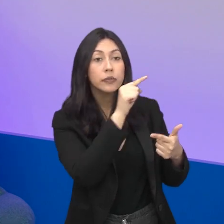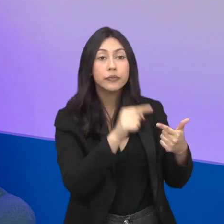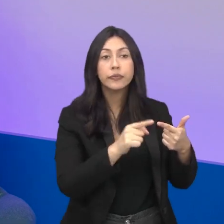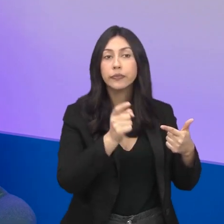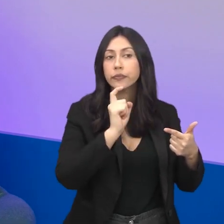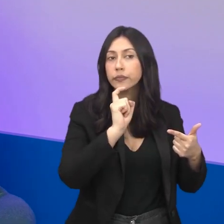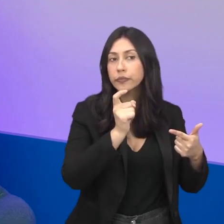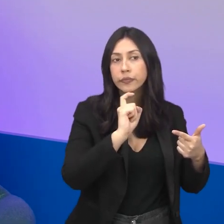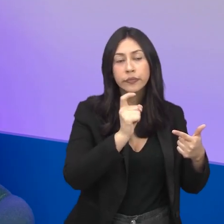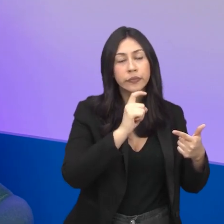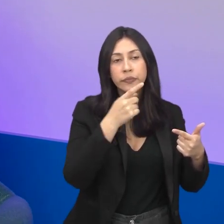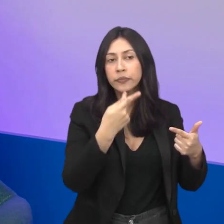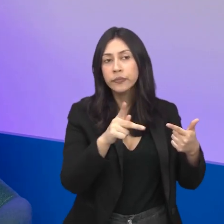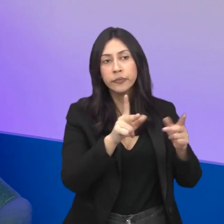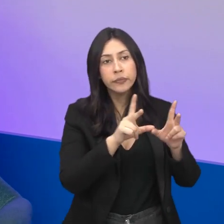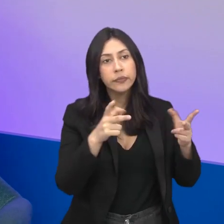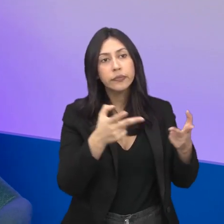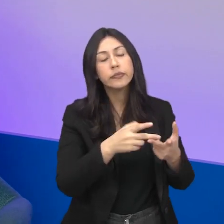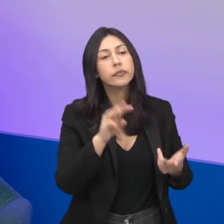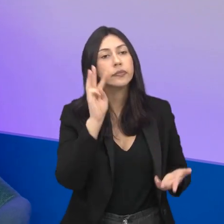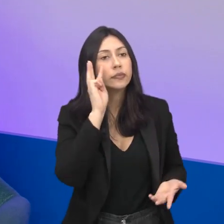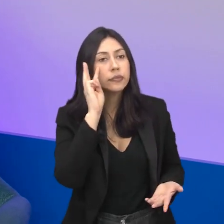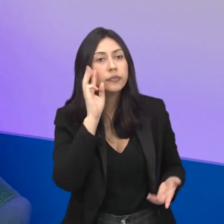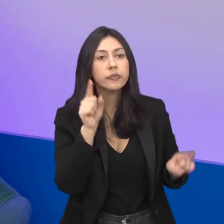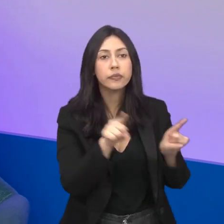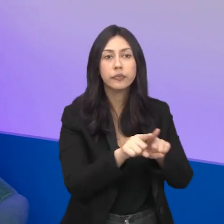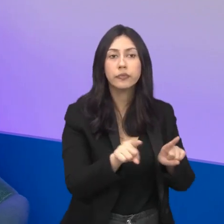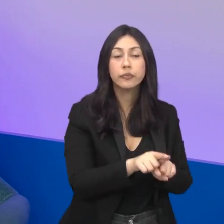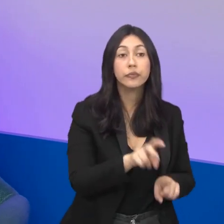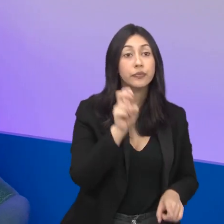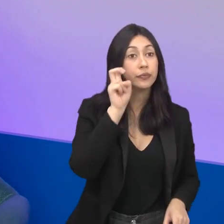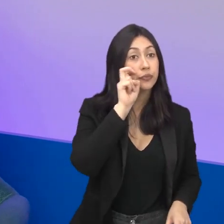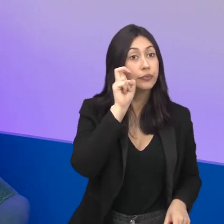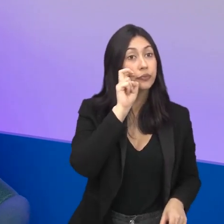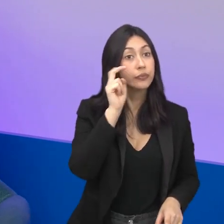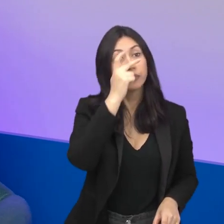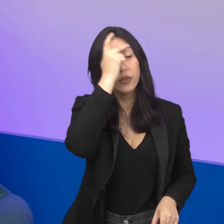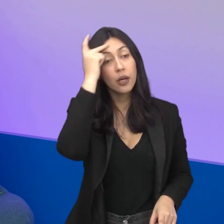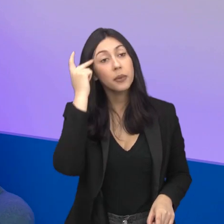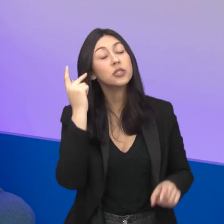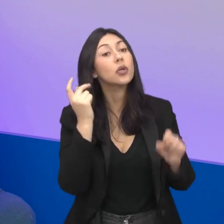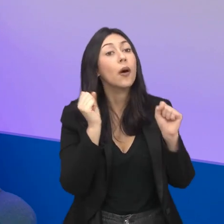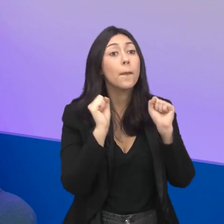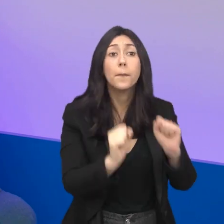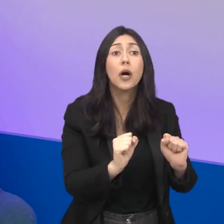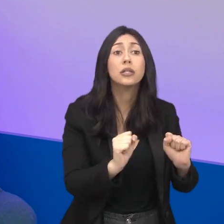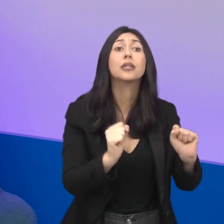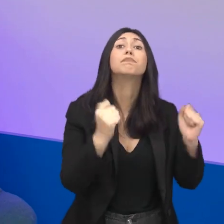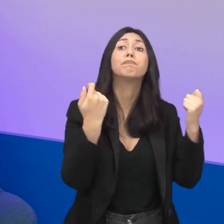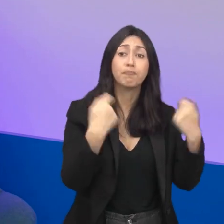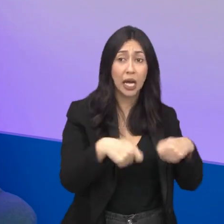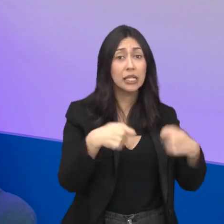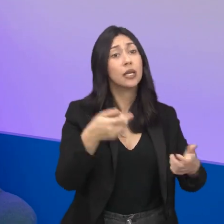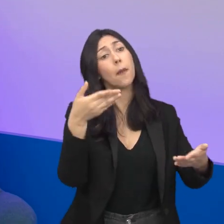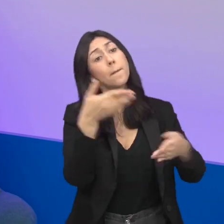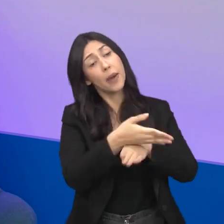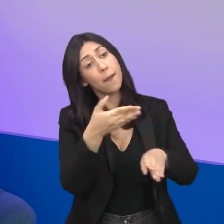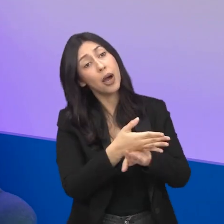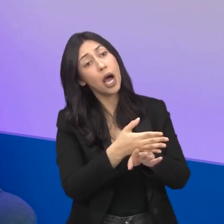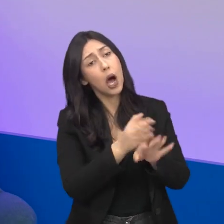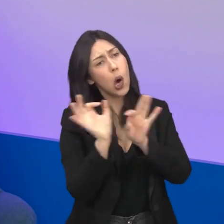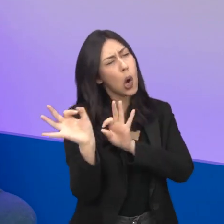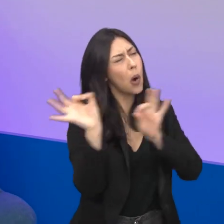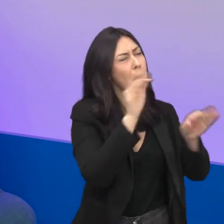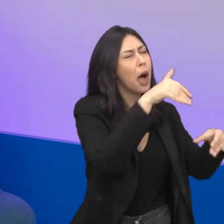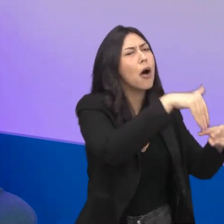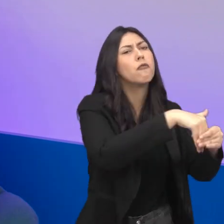as sessões plenárias que acontecem aqui às terças e quintas-feiras, onde as pessoas podem e devem participar,